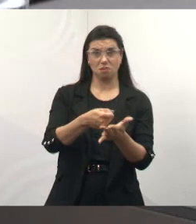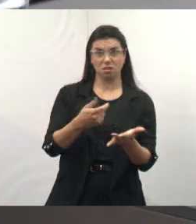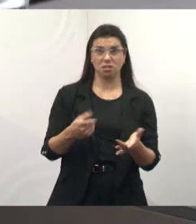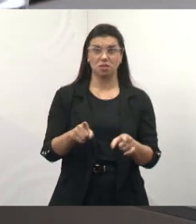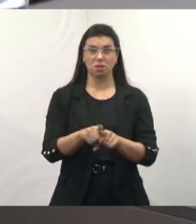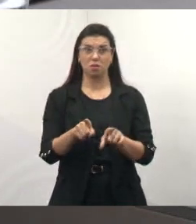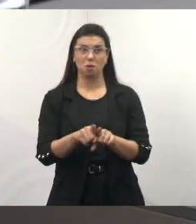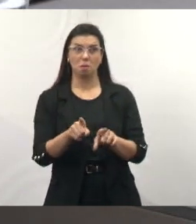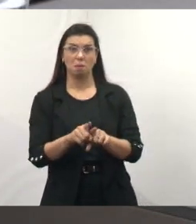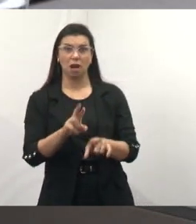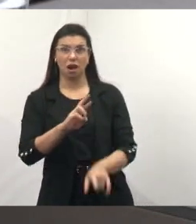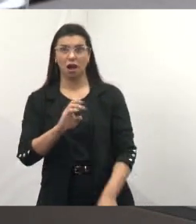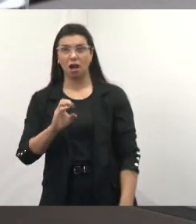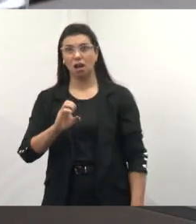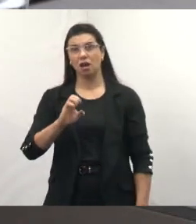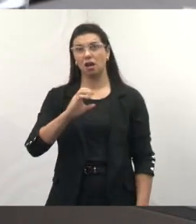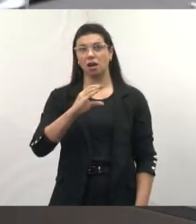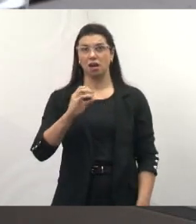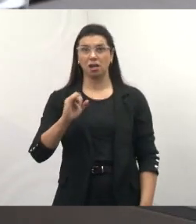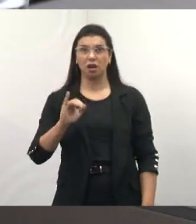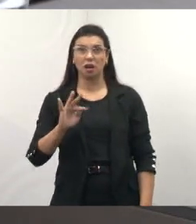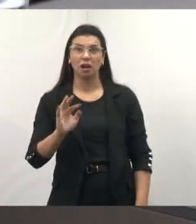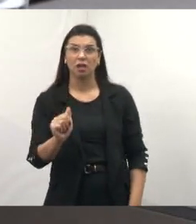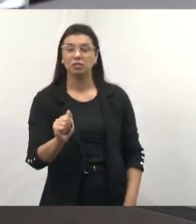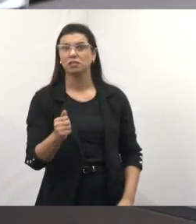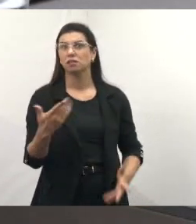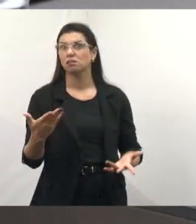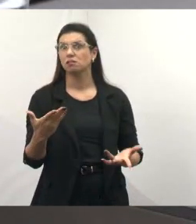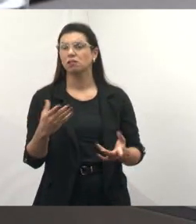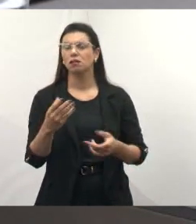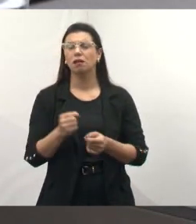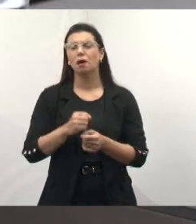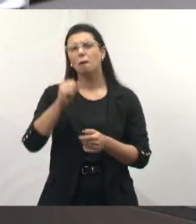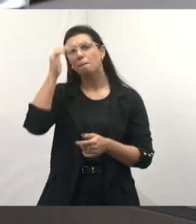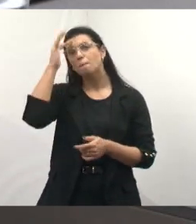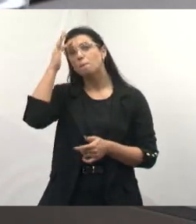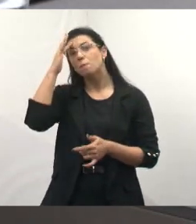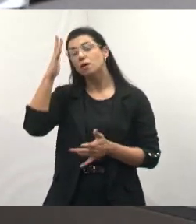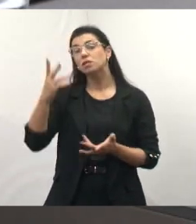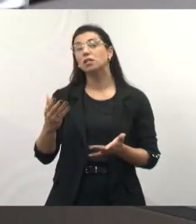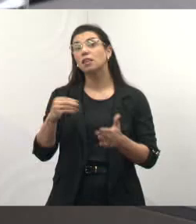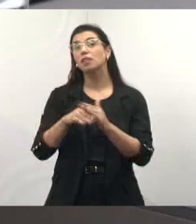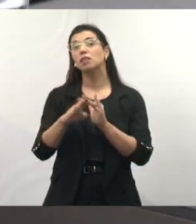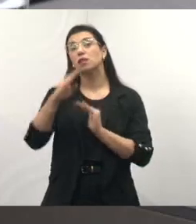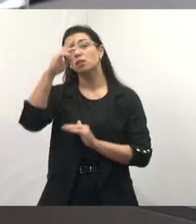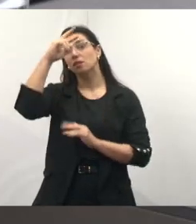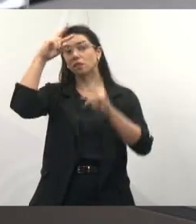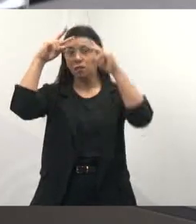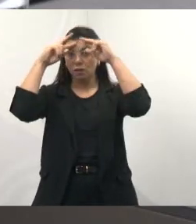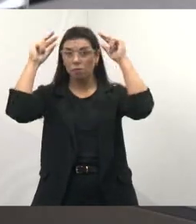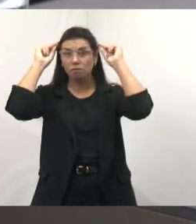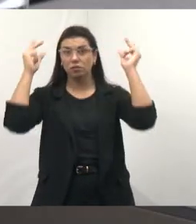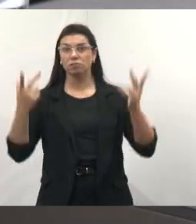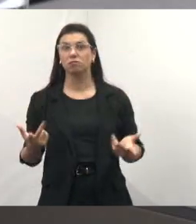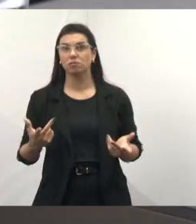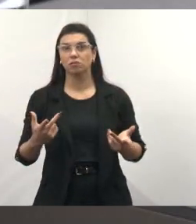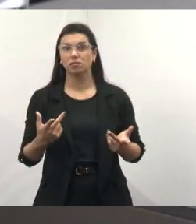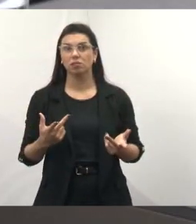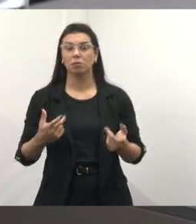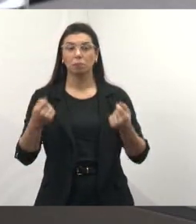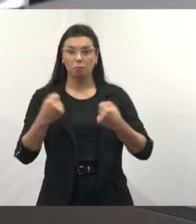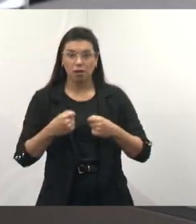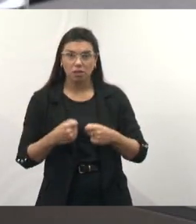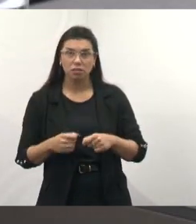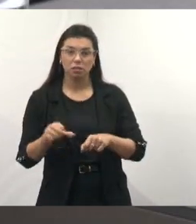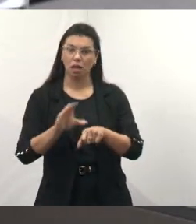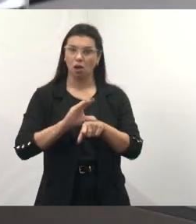receitas. É difícil lá na célula familiar. Você imagina numa prefeitura, onde você tem a legislação, a Constituição, você tem que levar